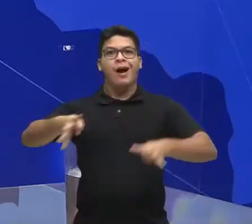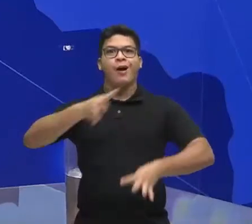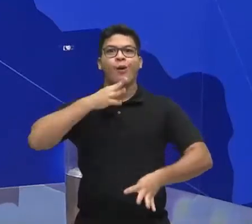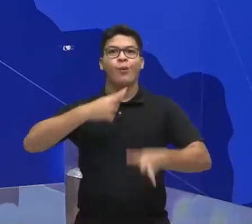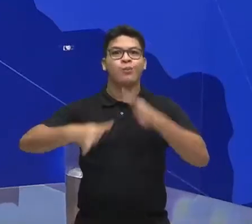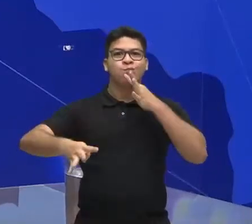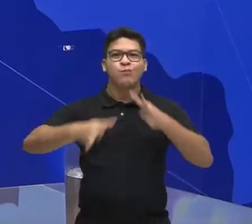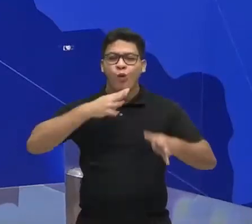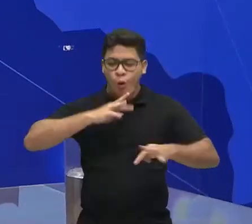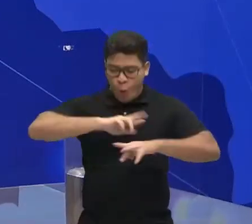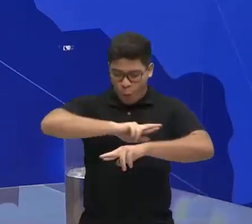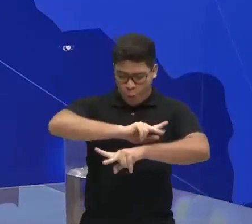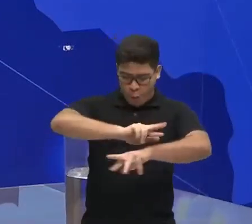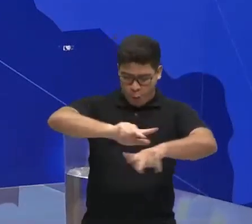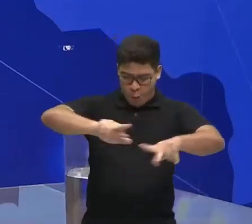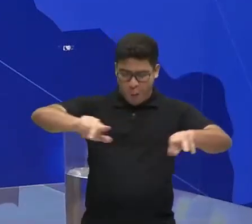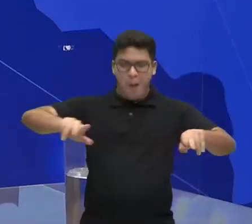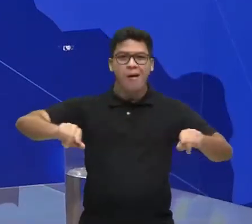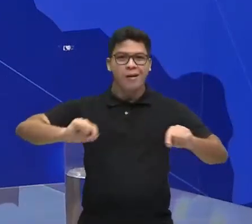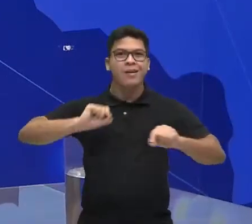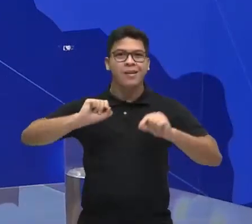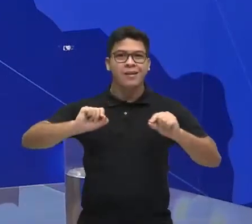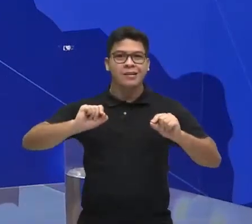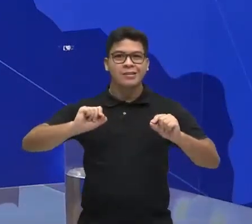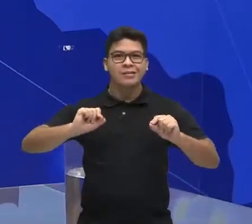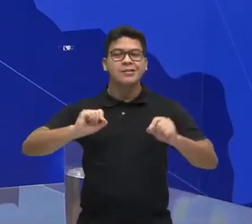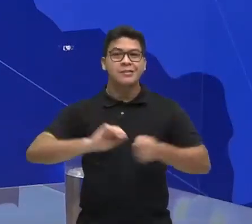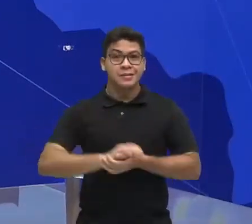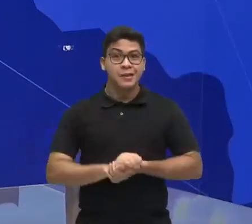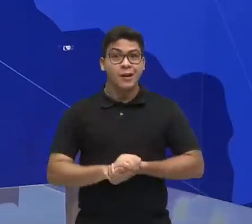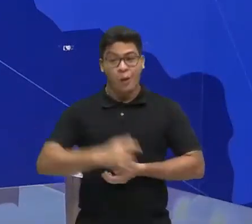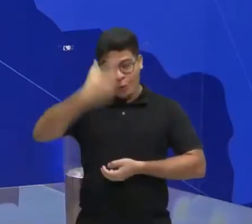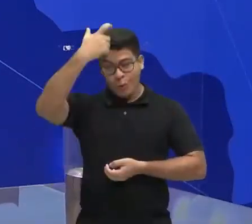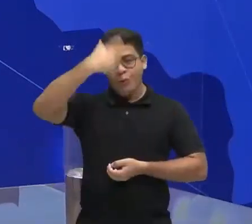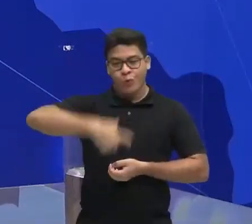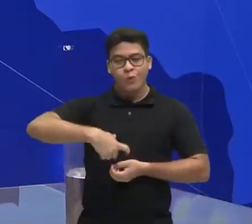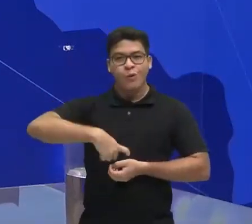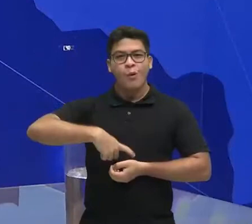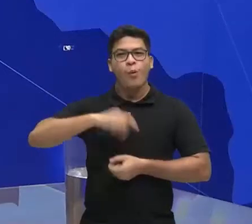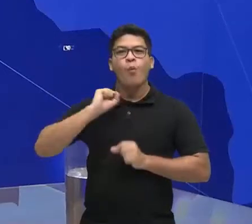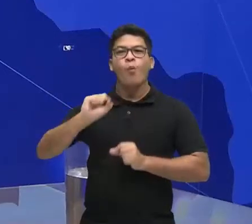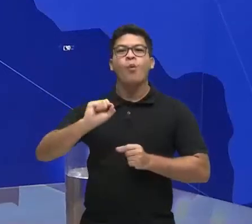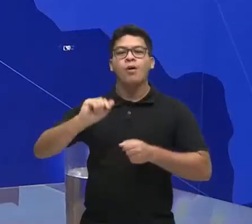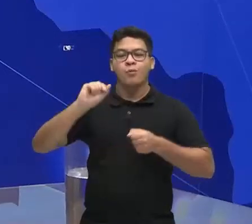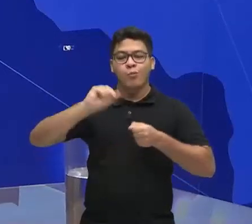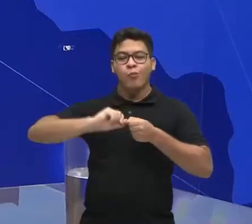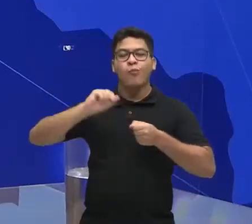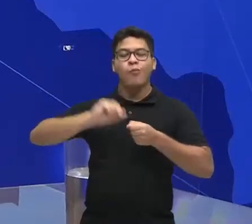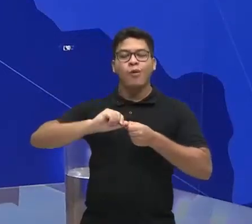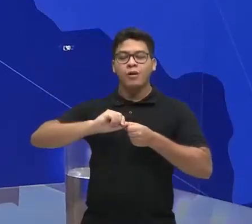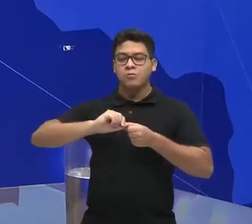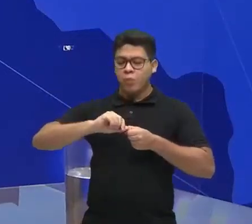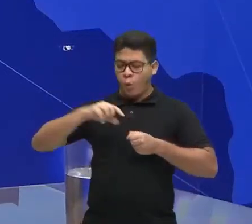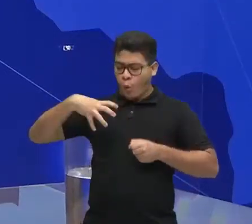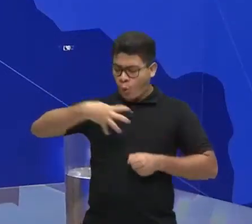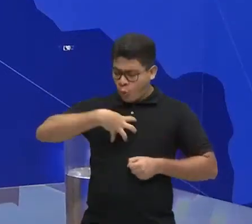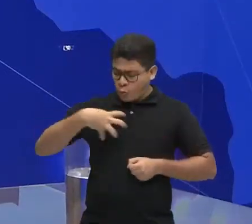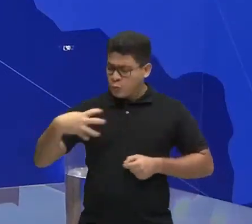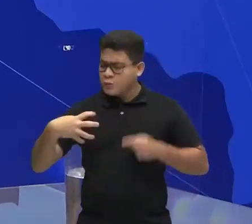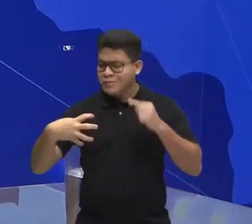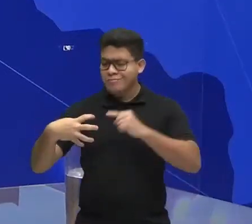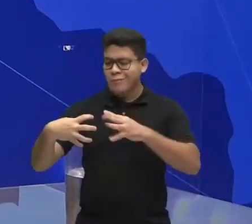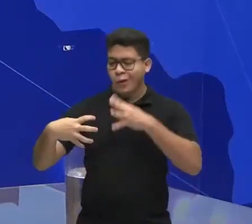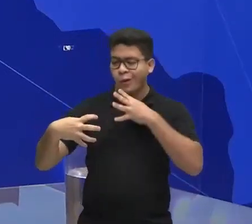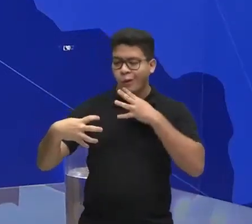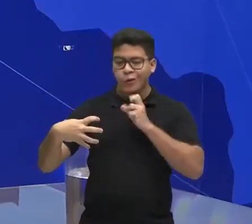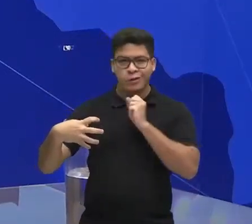sou, depois disso, eu sou o que sou, e sou também o que faço com tudo isso que eu passei. Né, para a gente não se